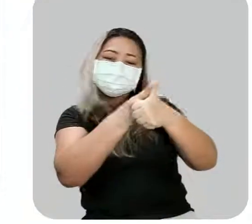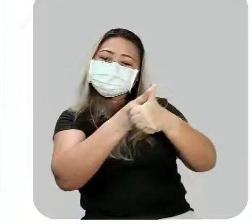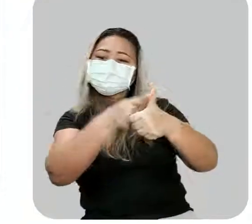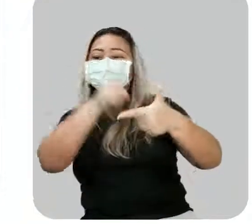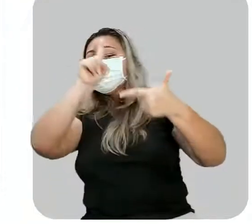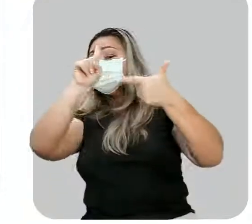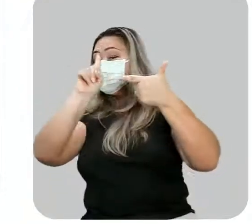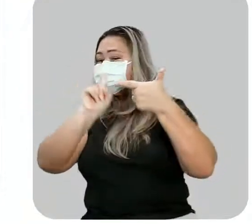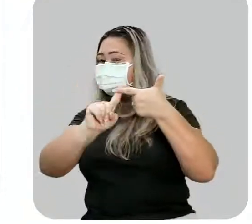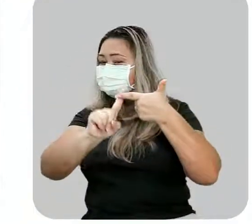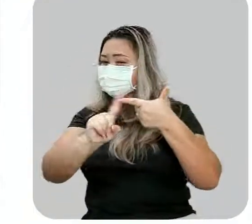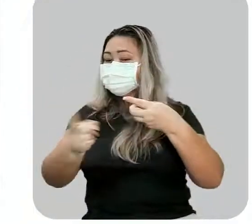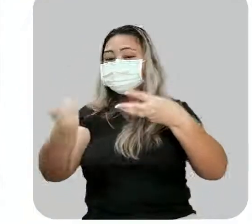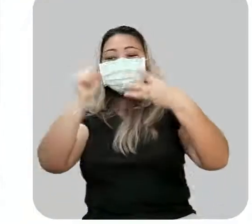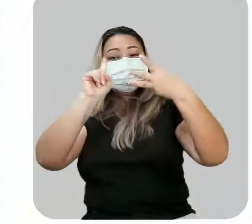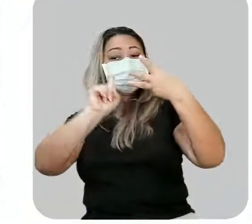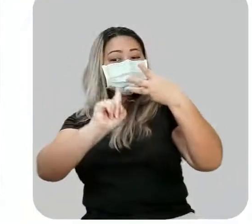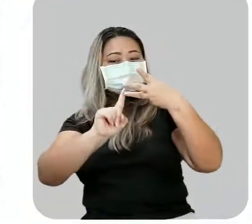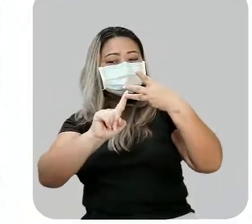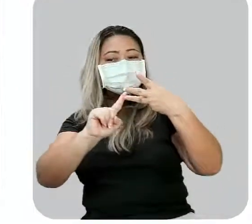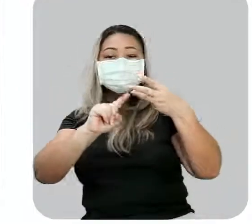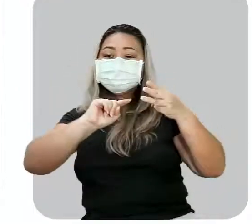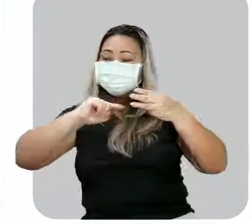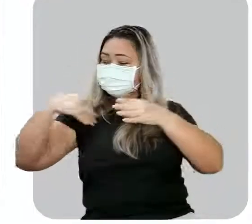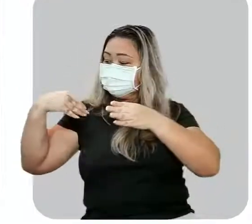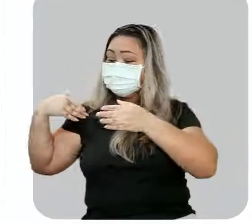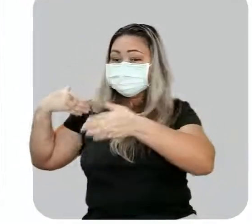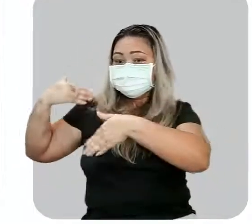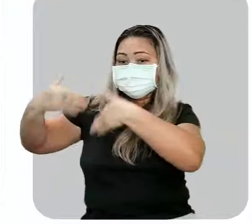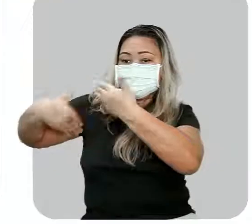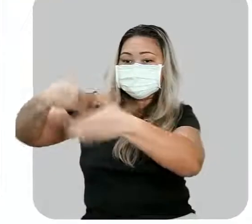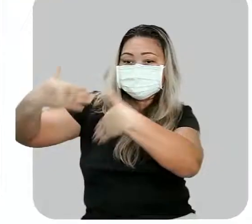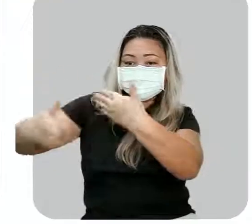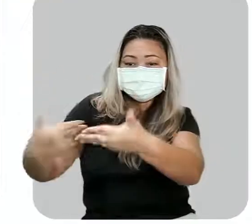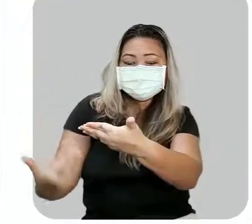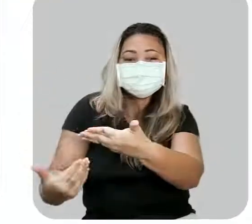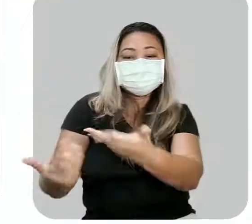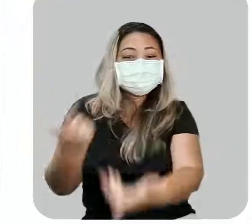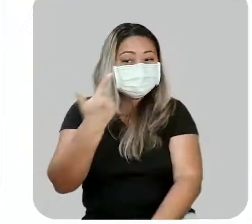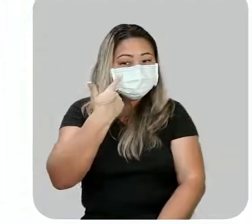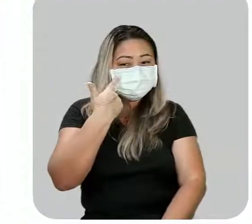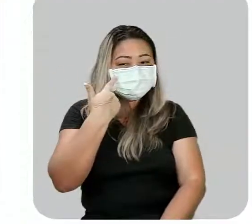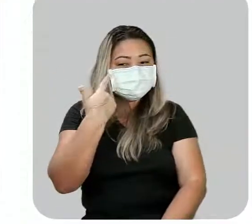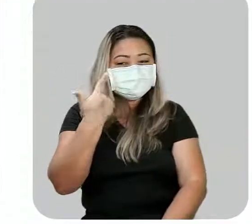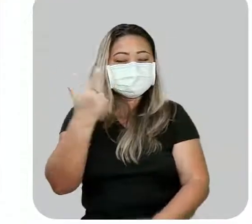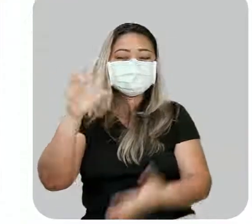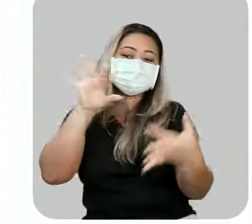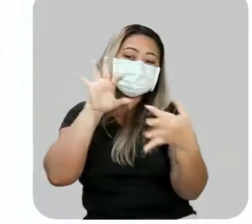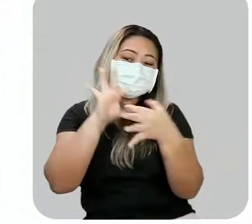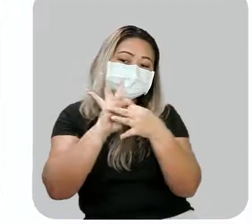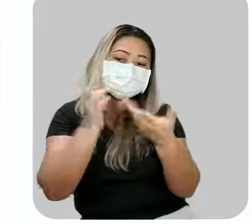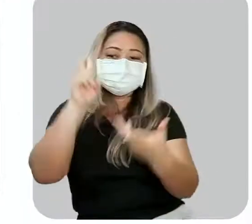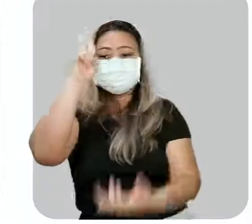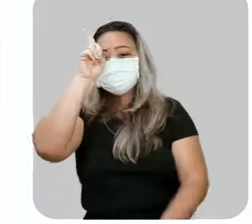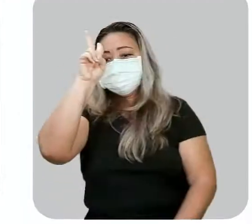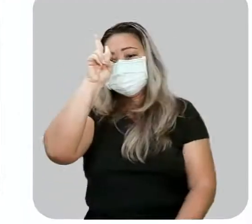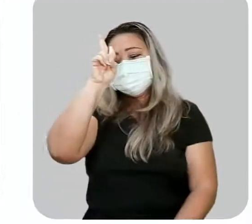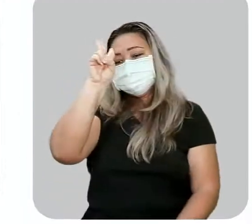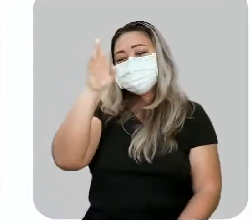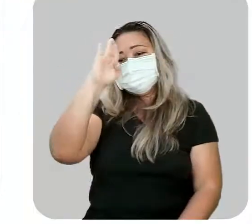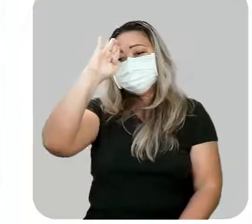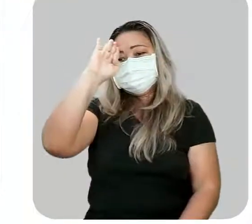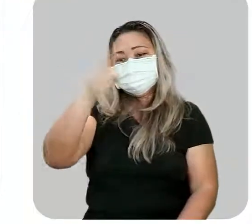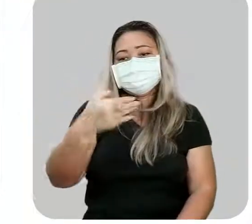primeira, a segunda e a terceira gerações. Vamos ver aqui o contexto histórico,